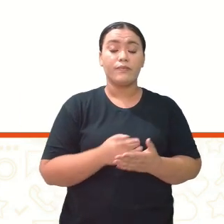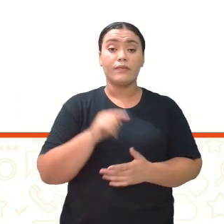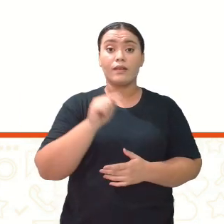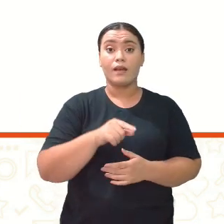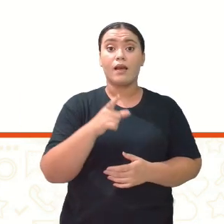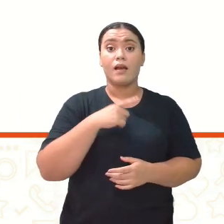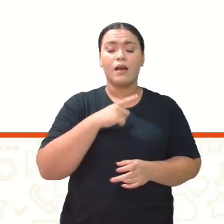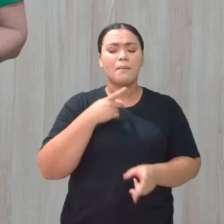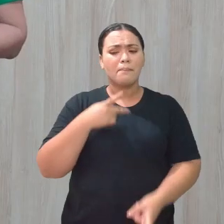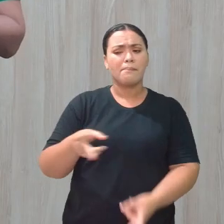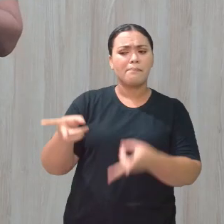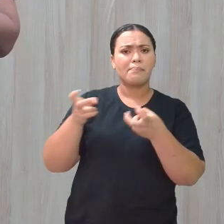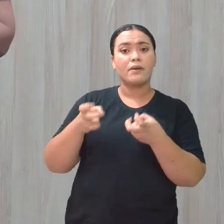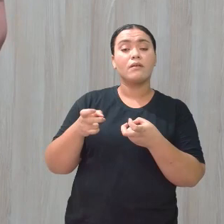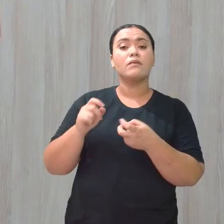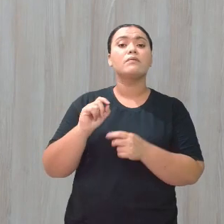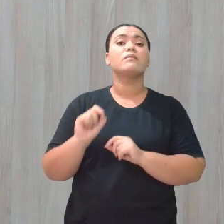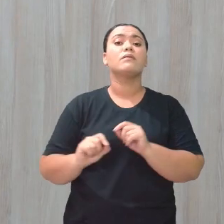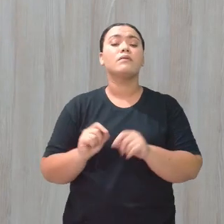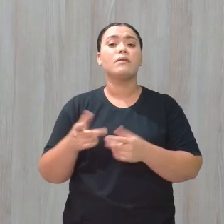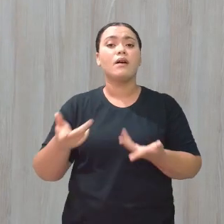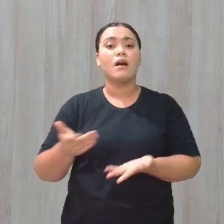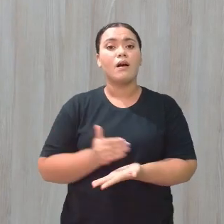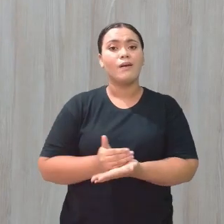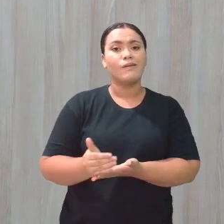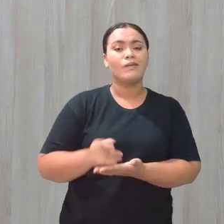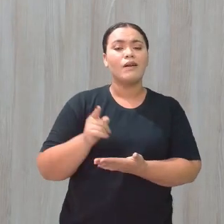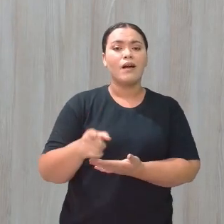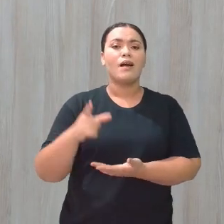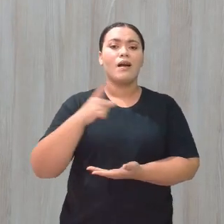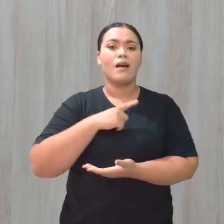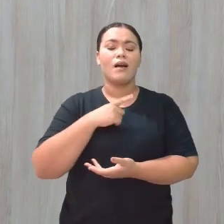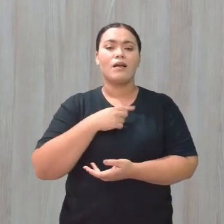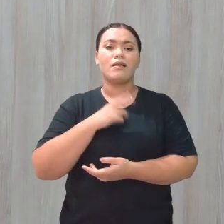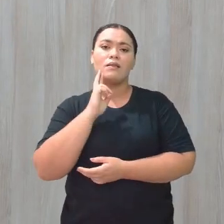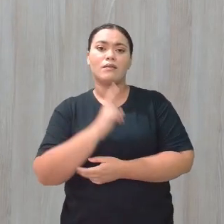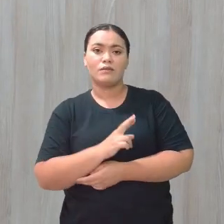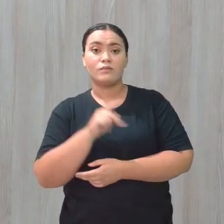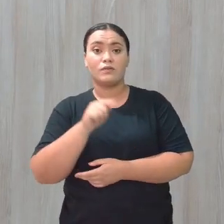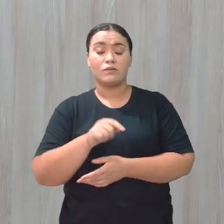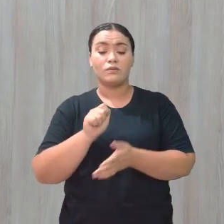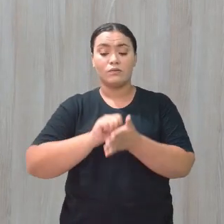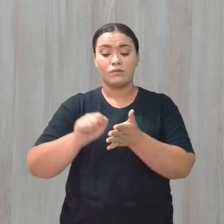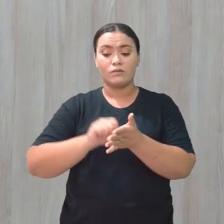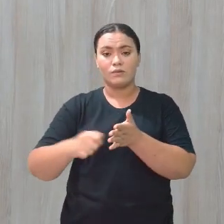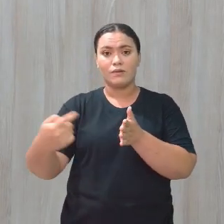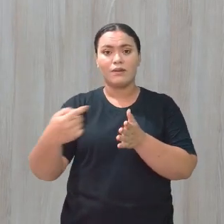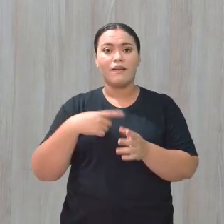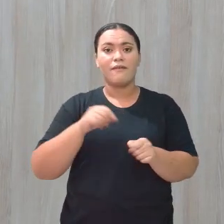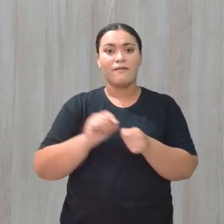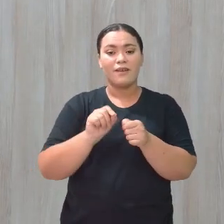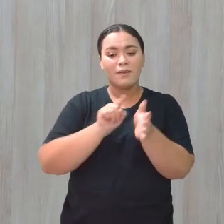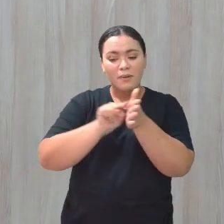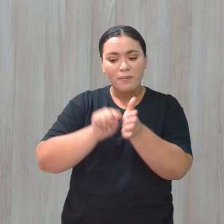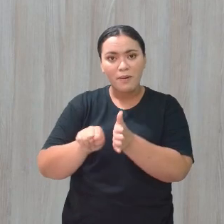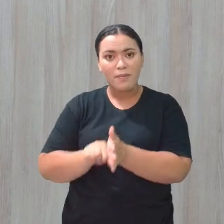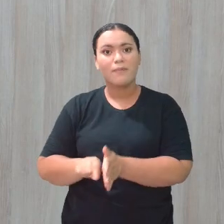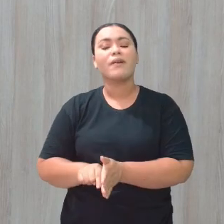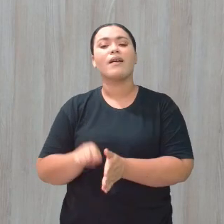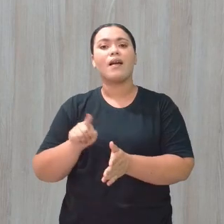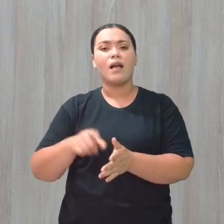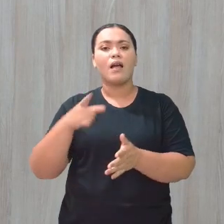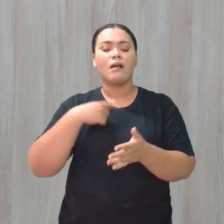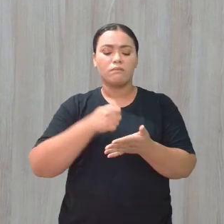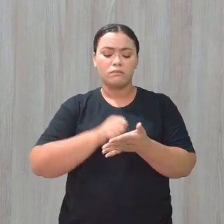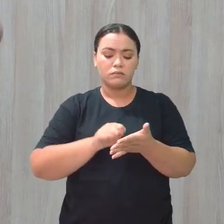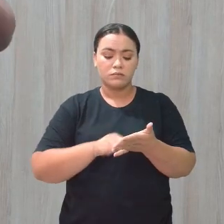são detectadas a partir do que está vindo de resposta no questionário, tá? No questionário tem uma parte